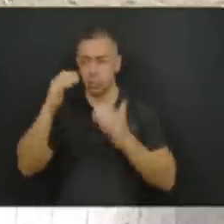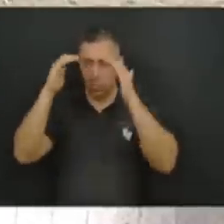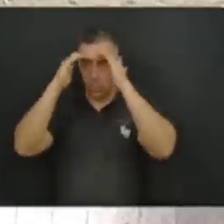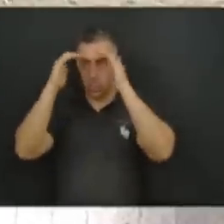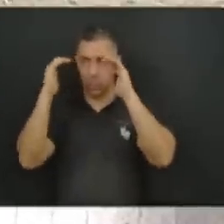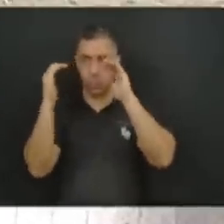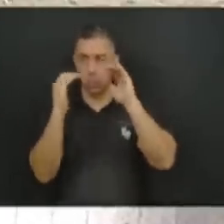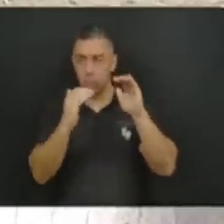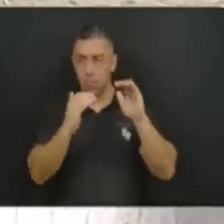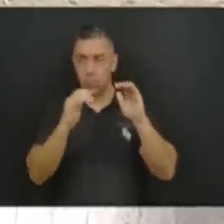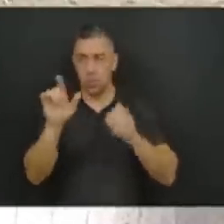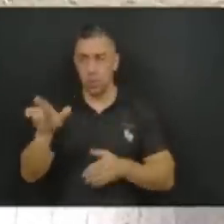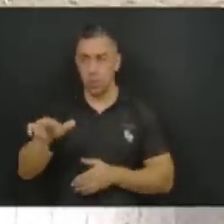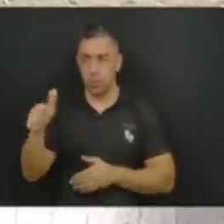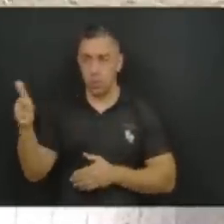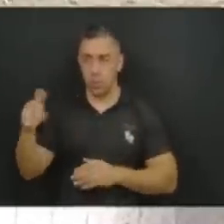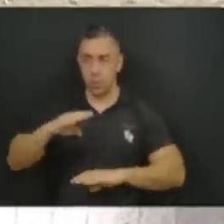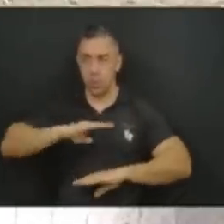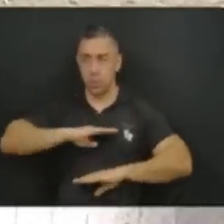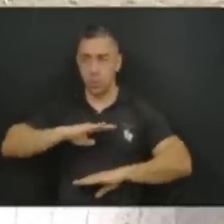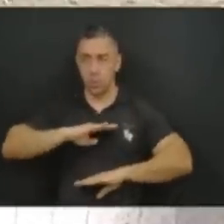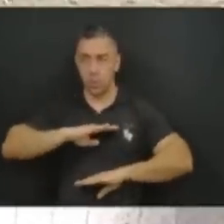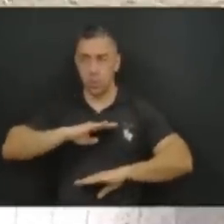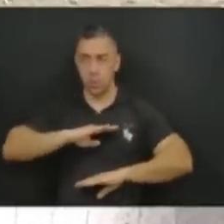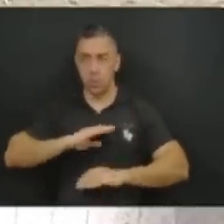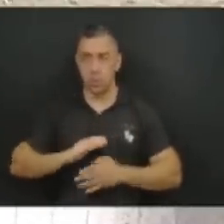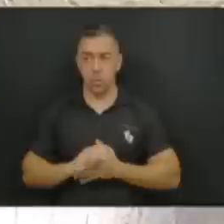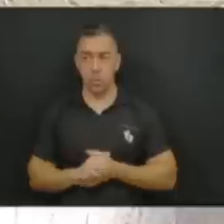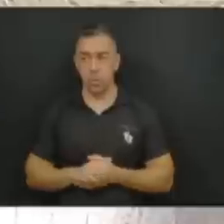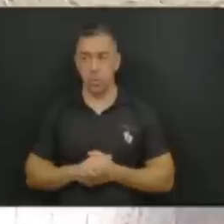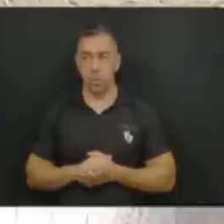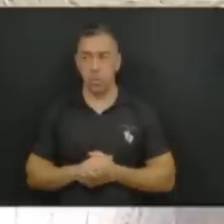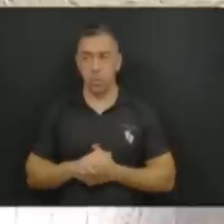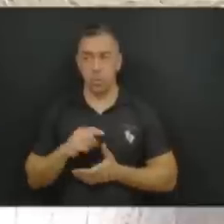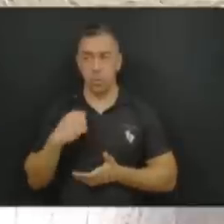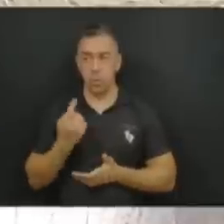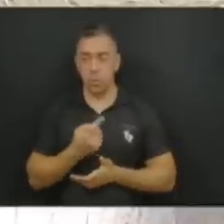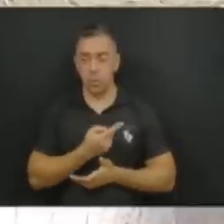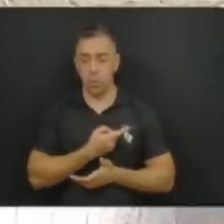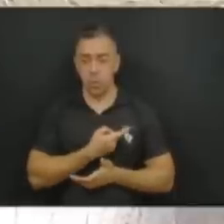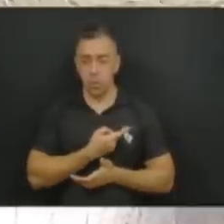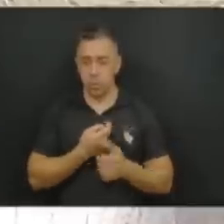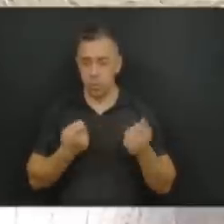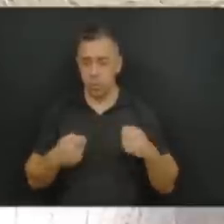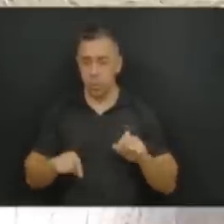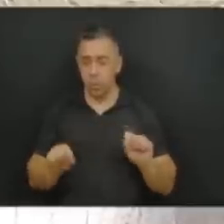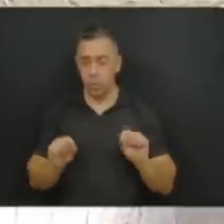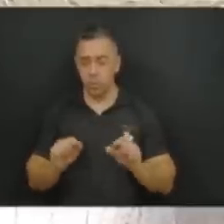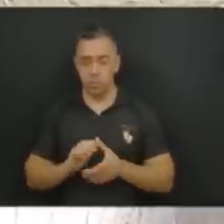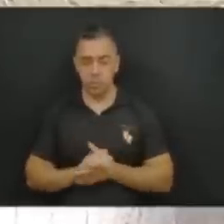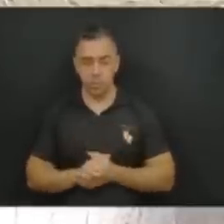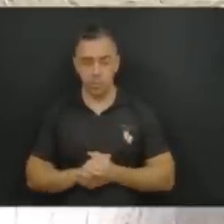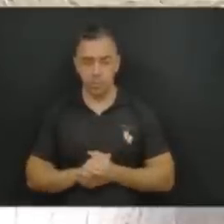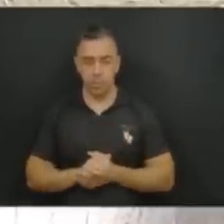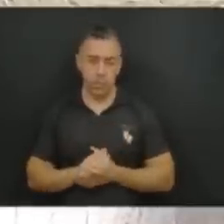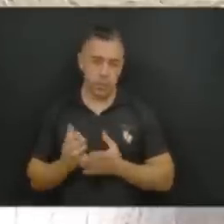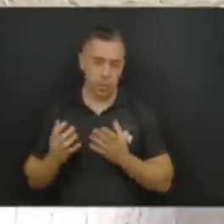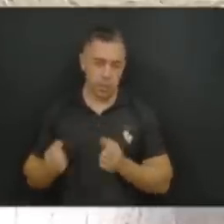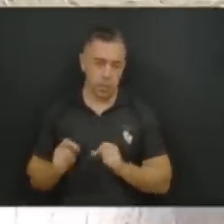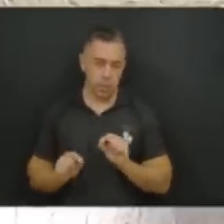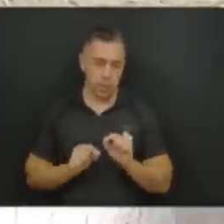é uma na outra situação e nós temos que o que